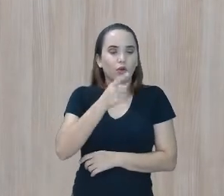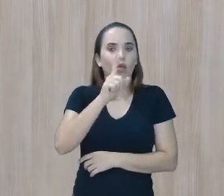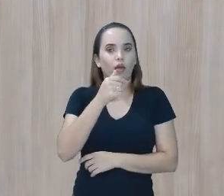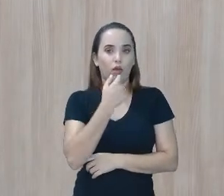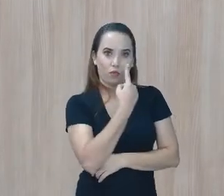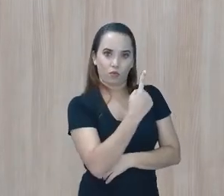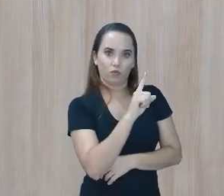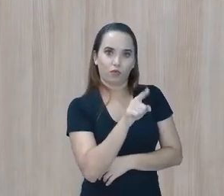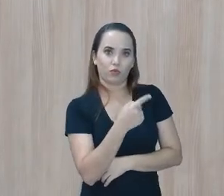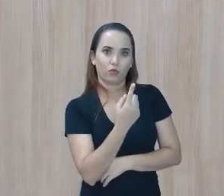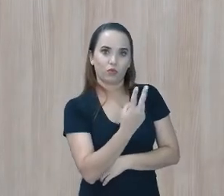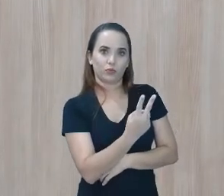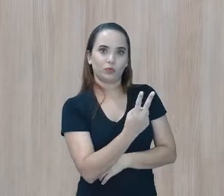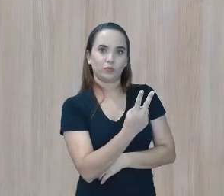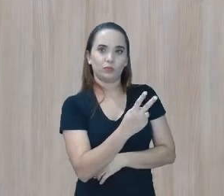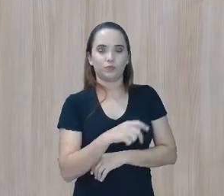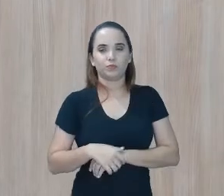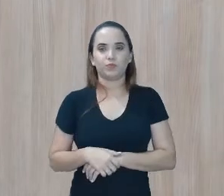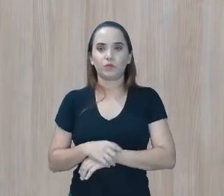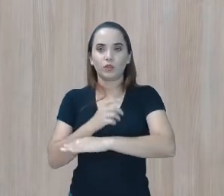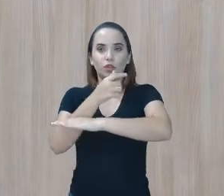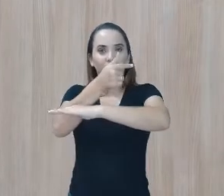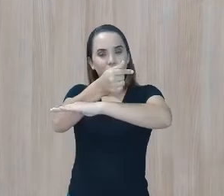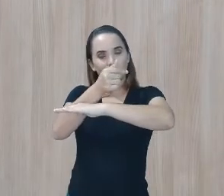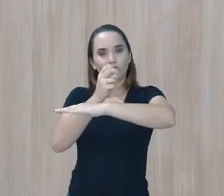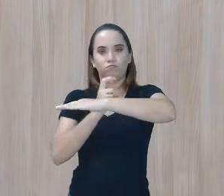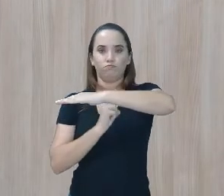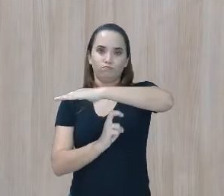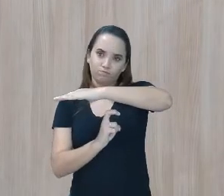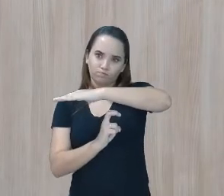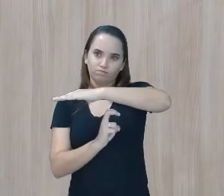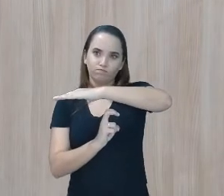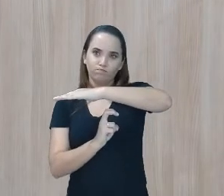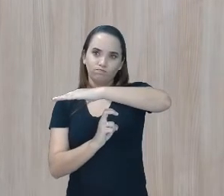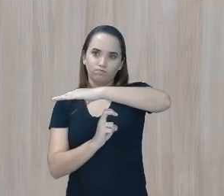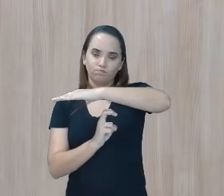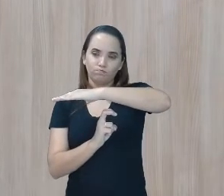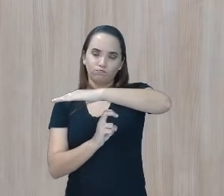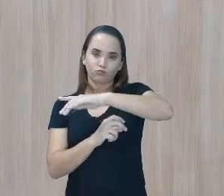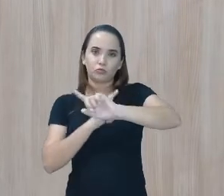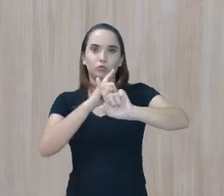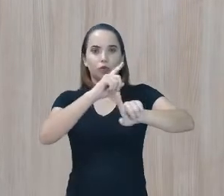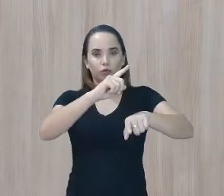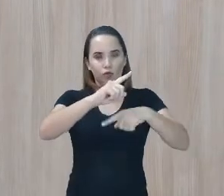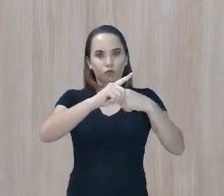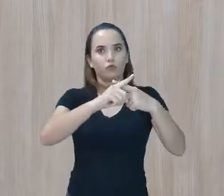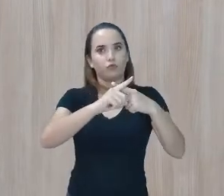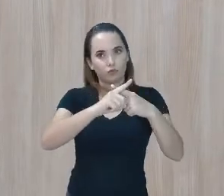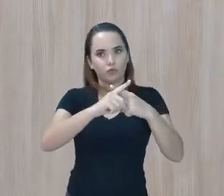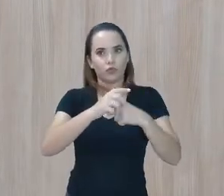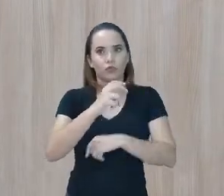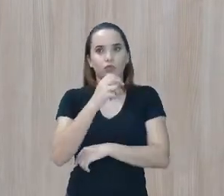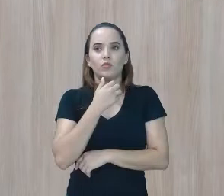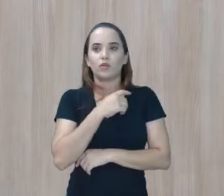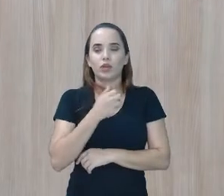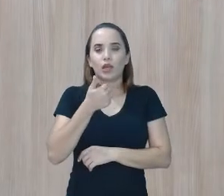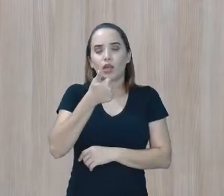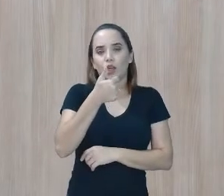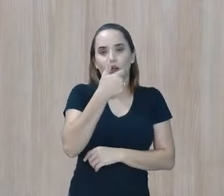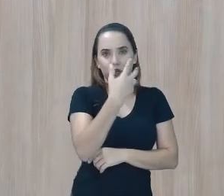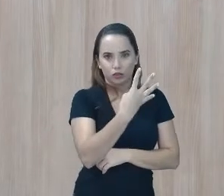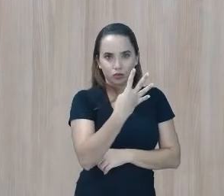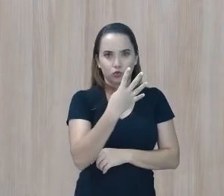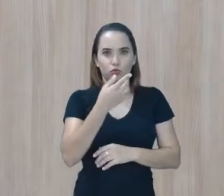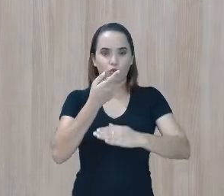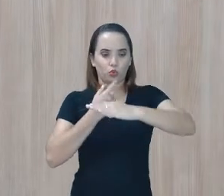1,2, vai ser esse ponto aqui. Se eu quero saber 7 sobre 5 eu vou ver que 7 sobre 5 é